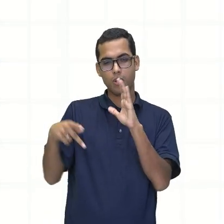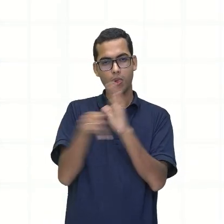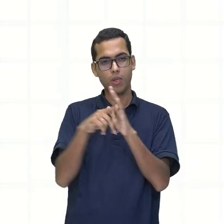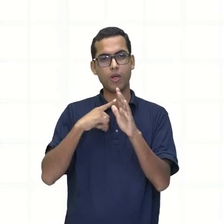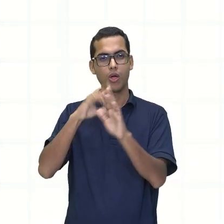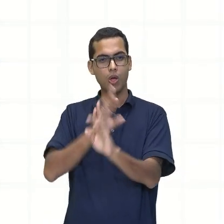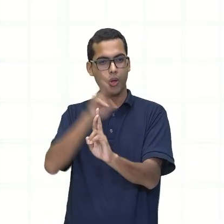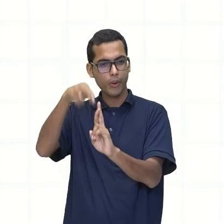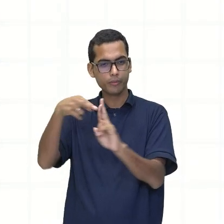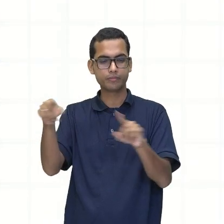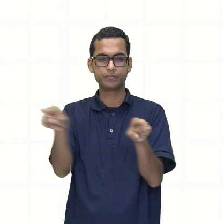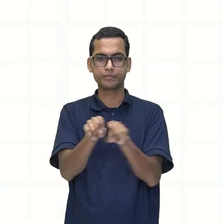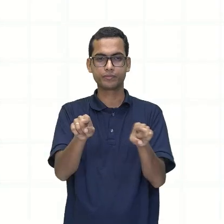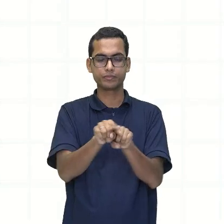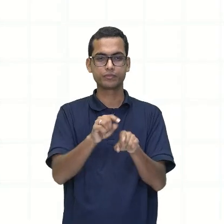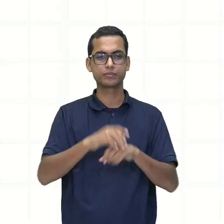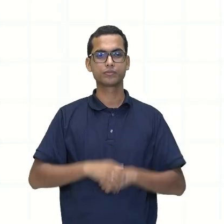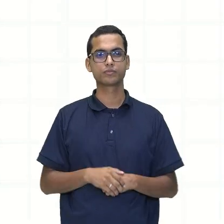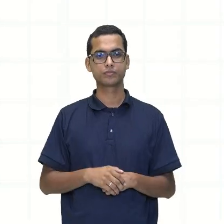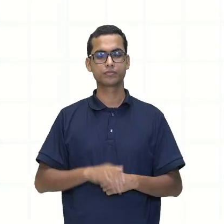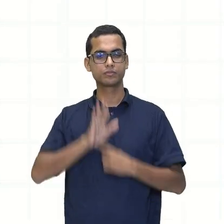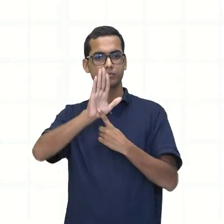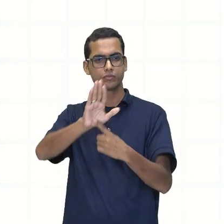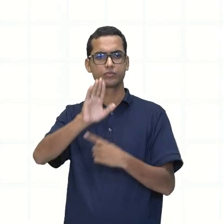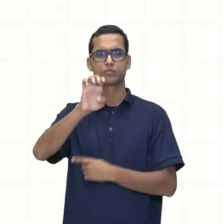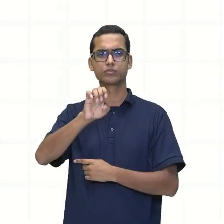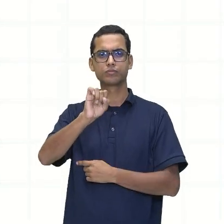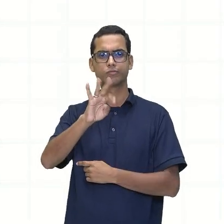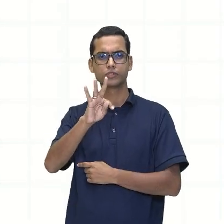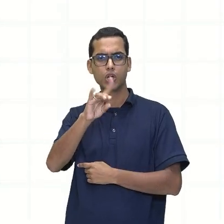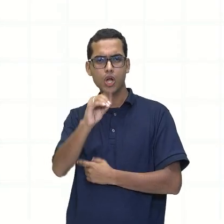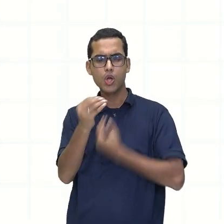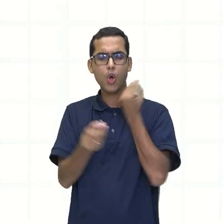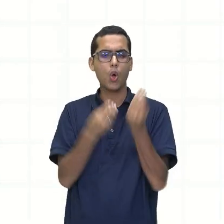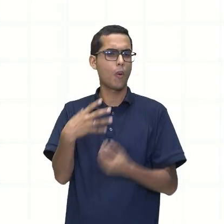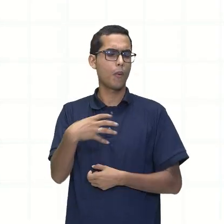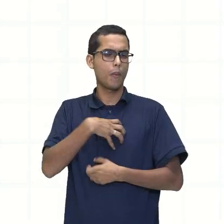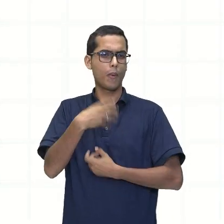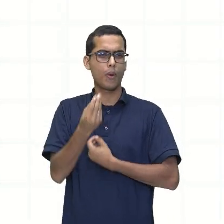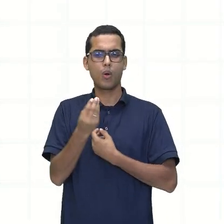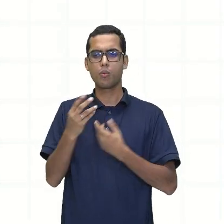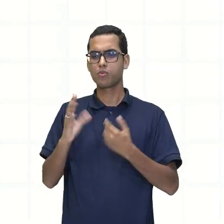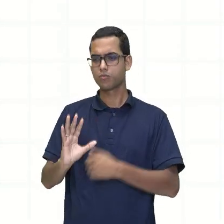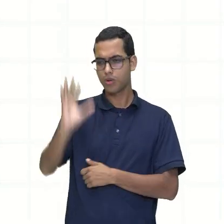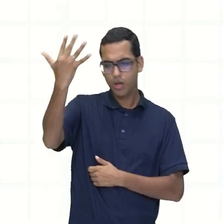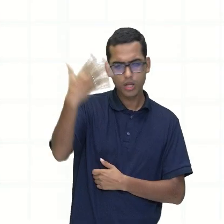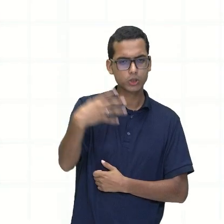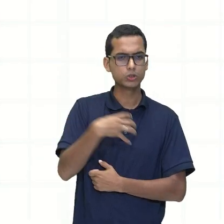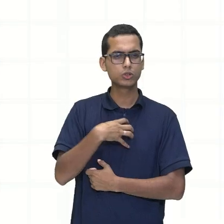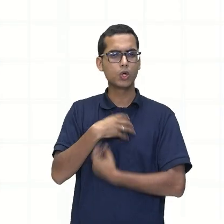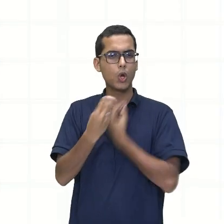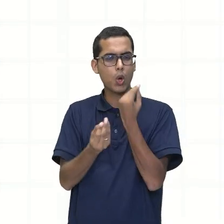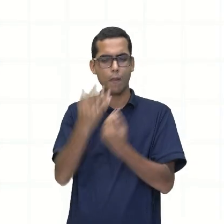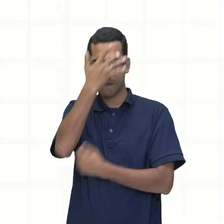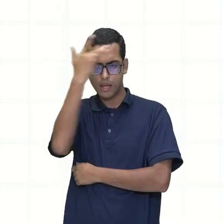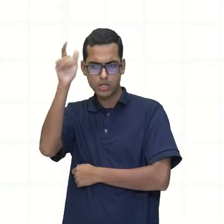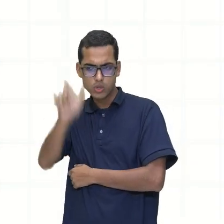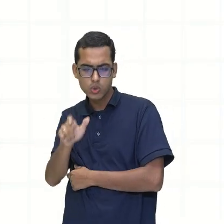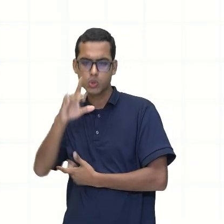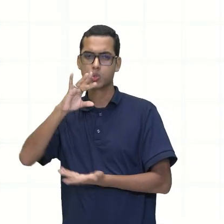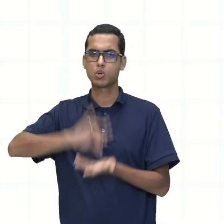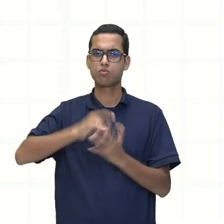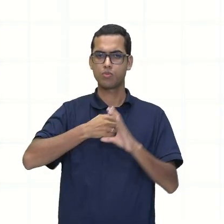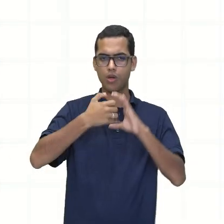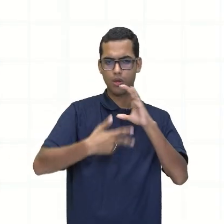vai dar o quê? O estado, certo? O estado, como a situação se encontra, como a pessoa se encontra, enfim. Vejam